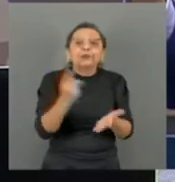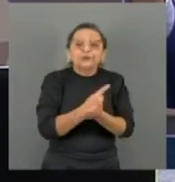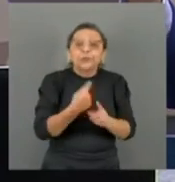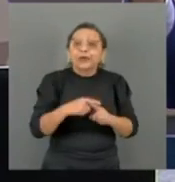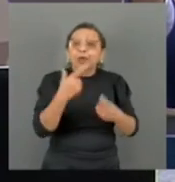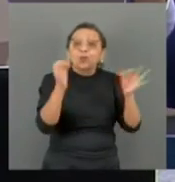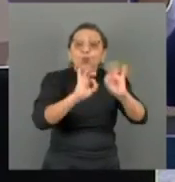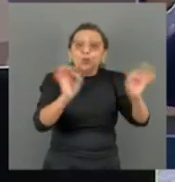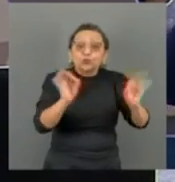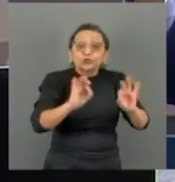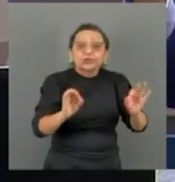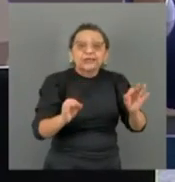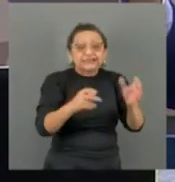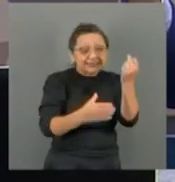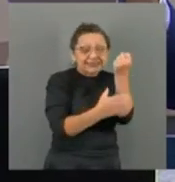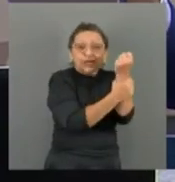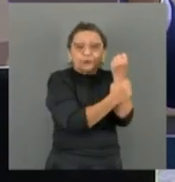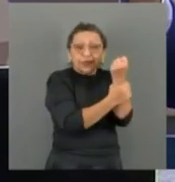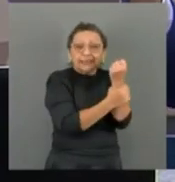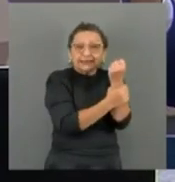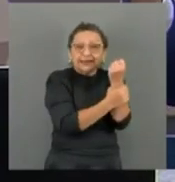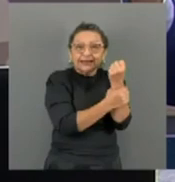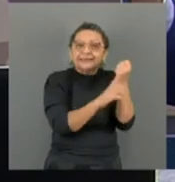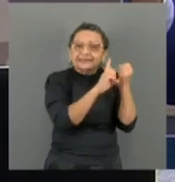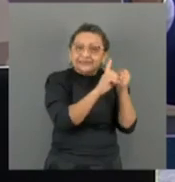É por isso que tem o 8 de janeiro.